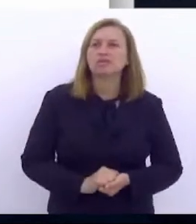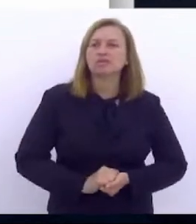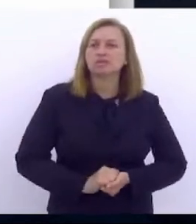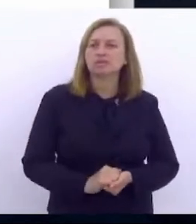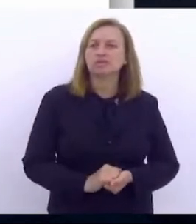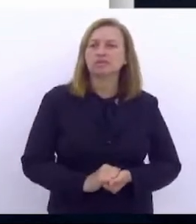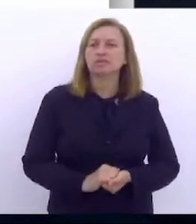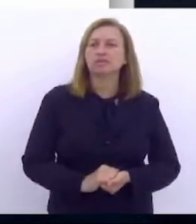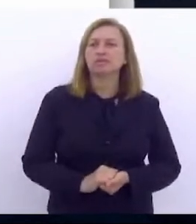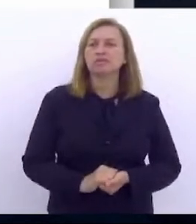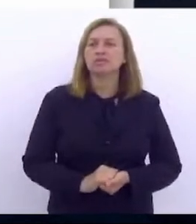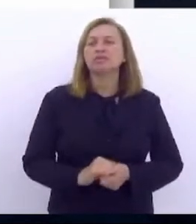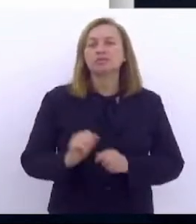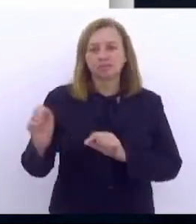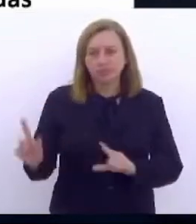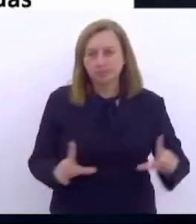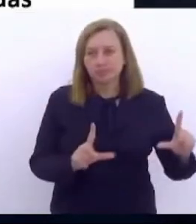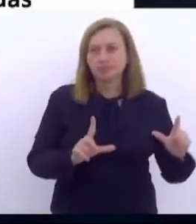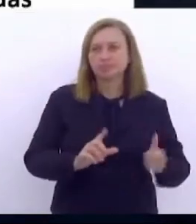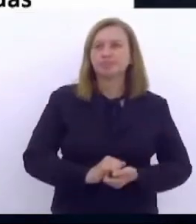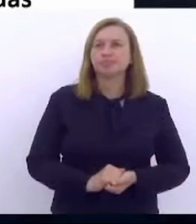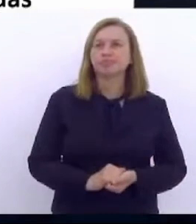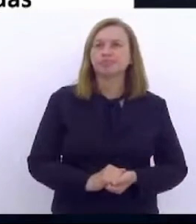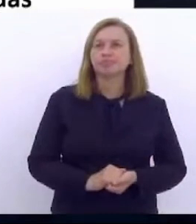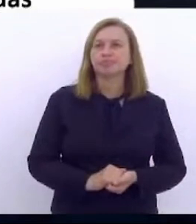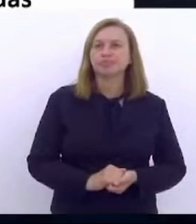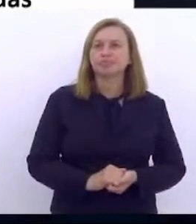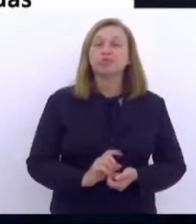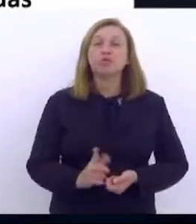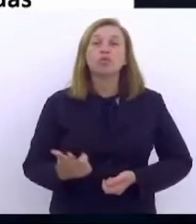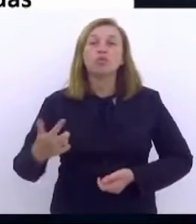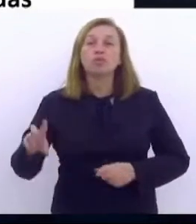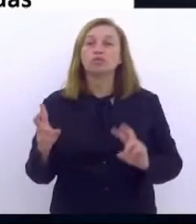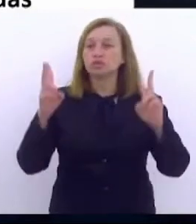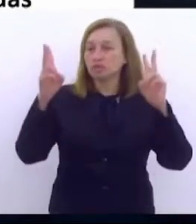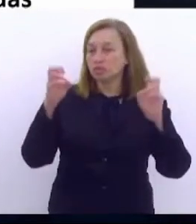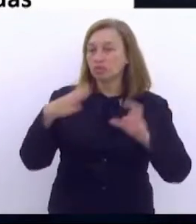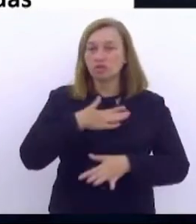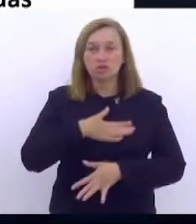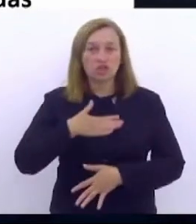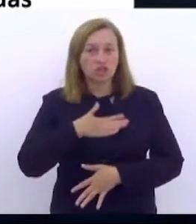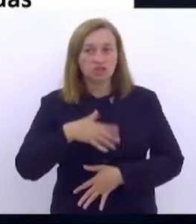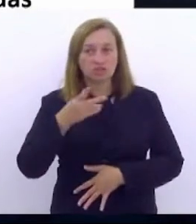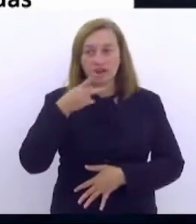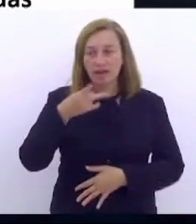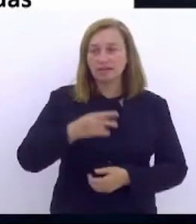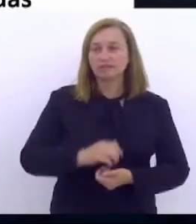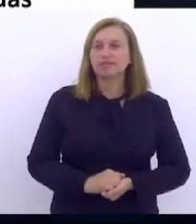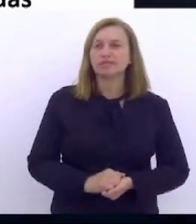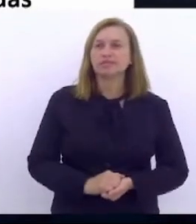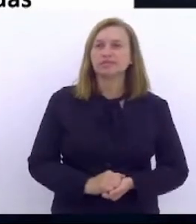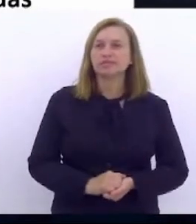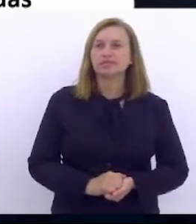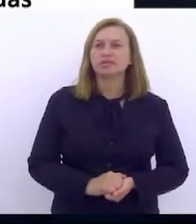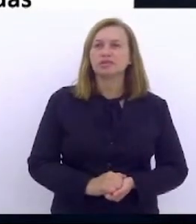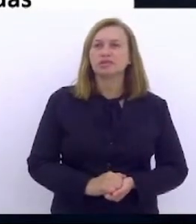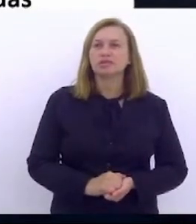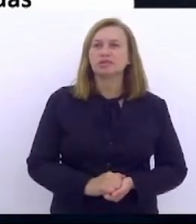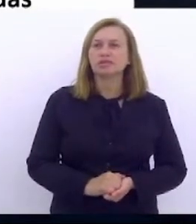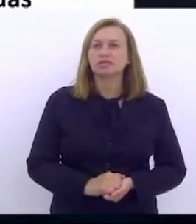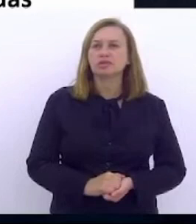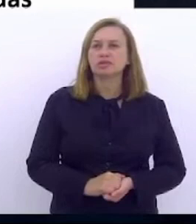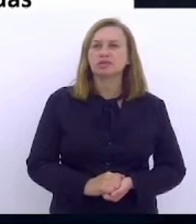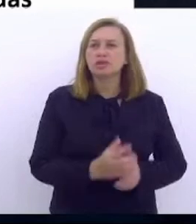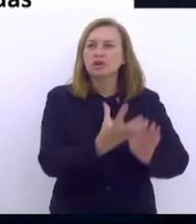desnuda. Pode passar para o próximo. Aí, um outro tema que eu gostaria de destacar, né, é a questão